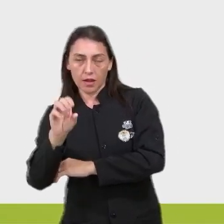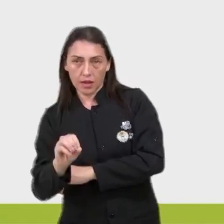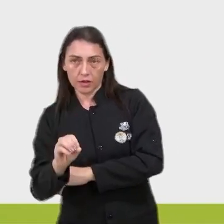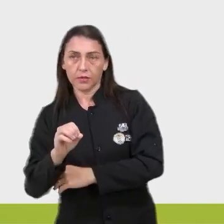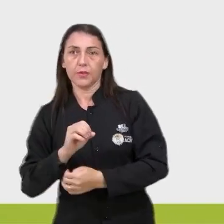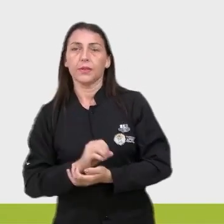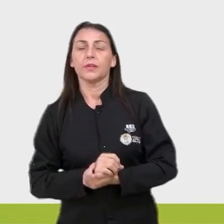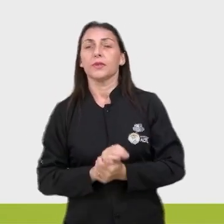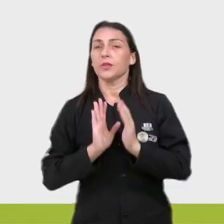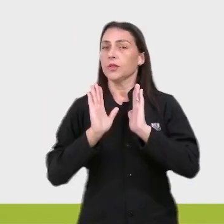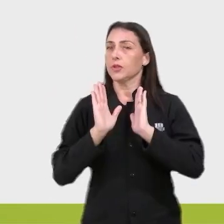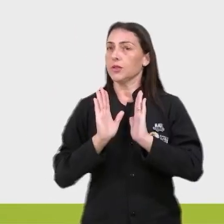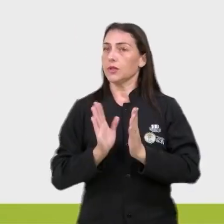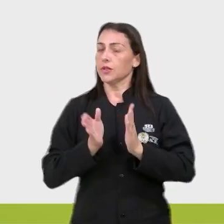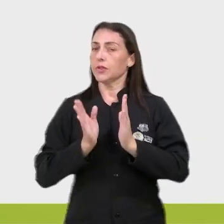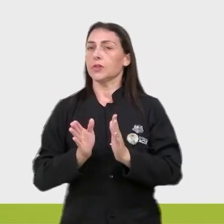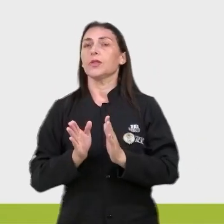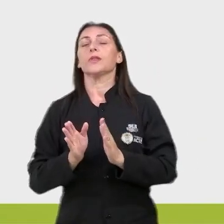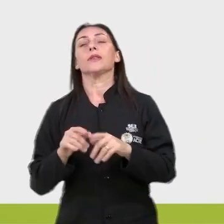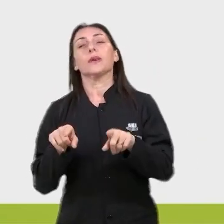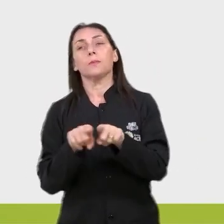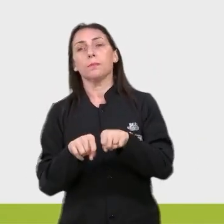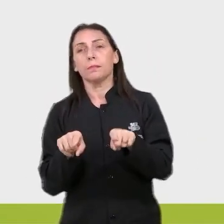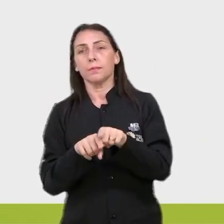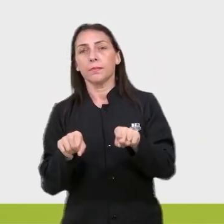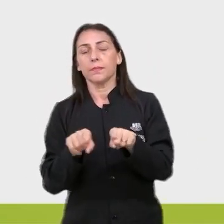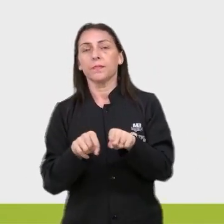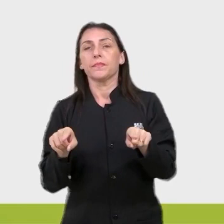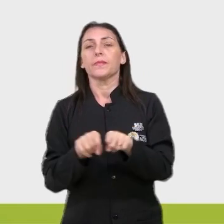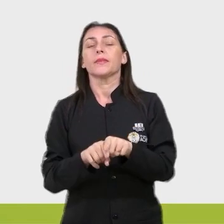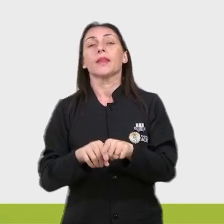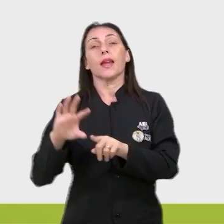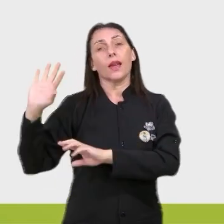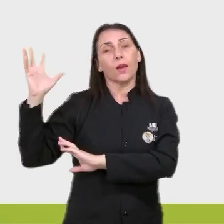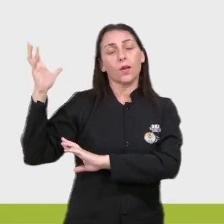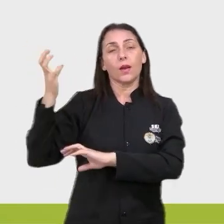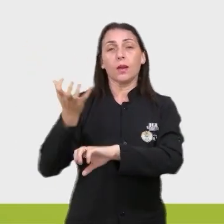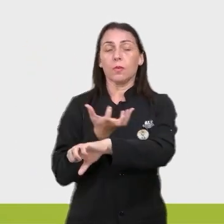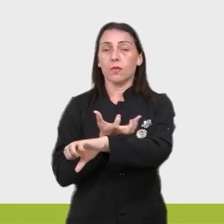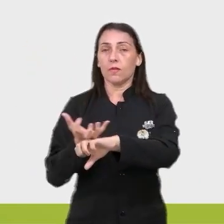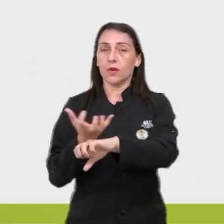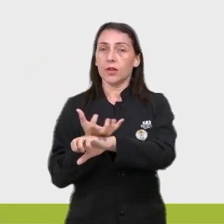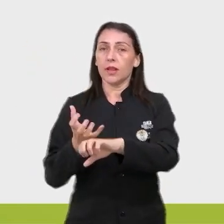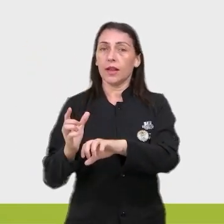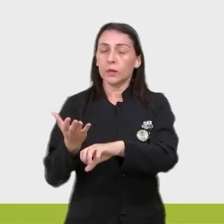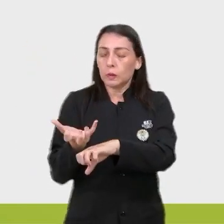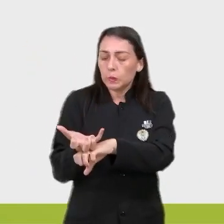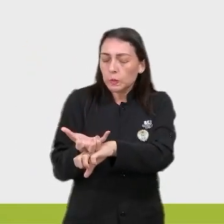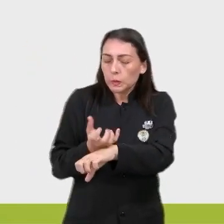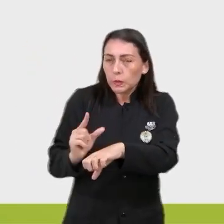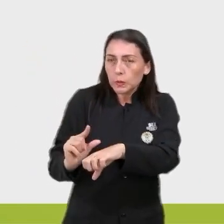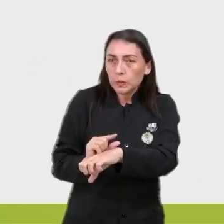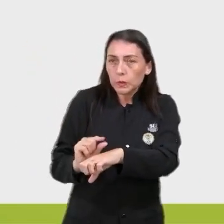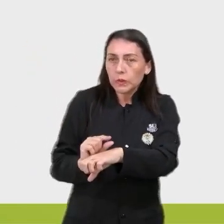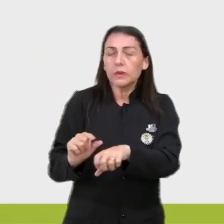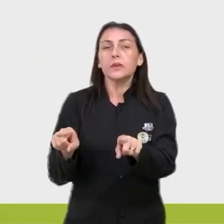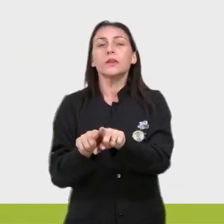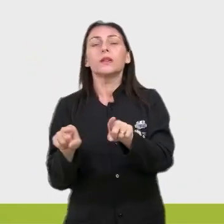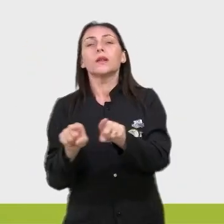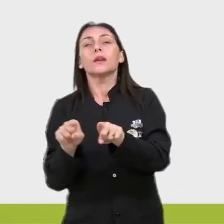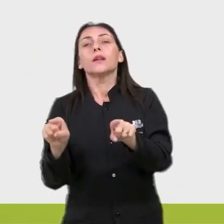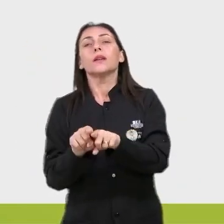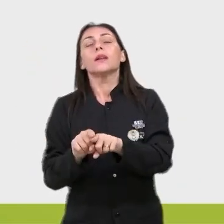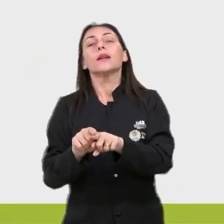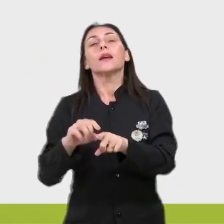o temperado, que já está passando ali do trópico, também é um clima com vegetações rasteiras, tá? Também pode ser chamado de